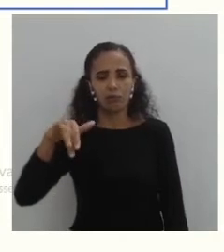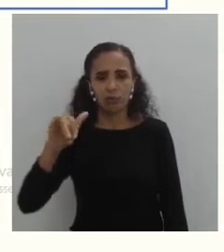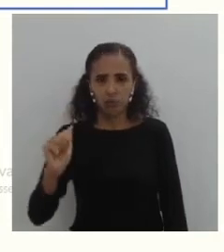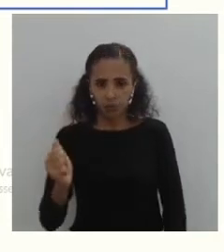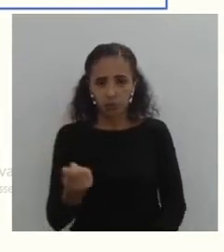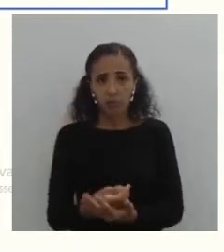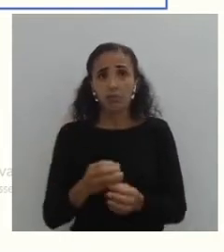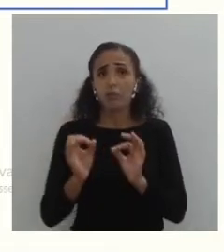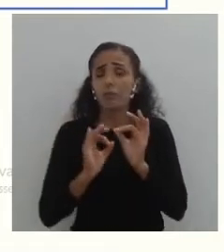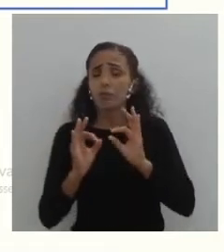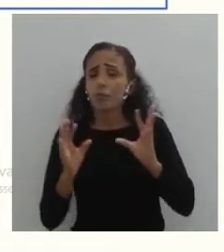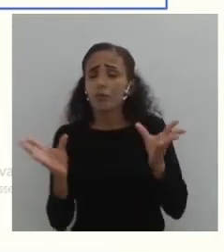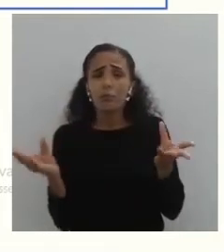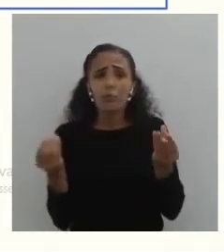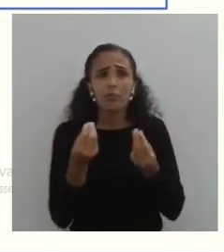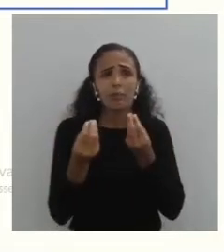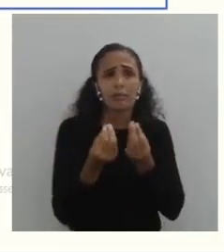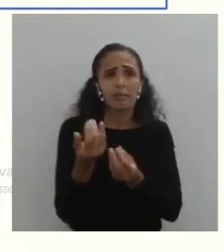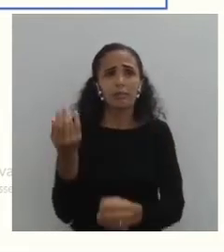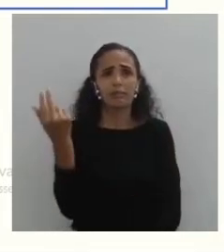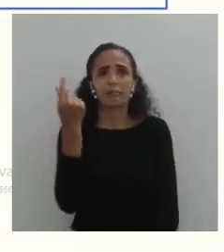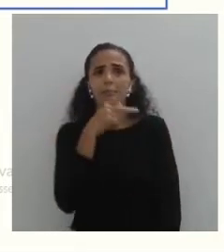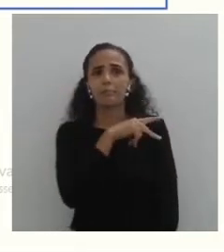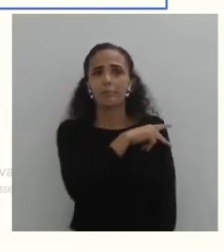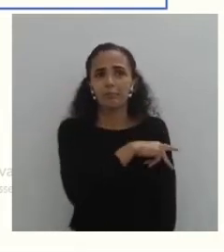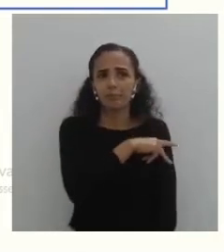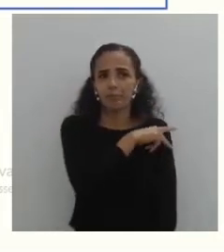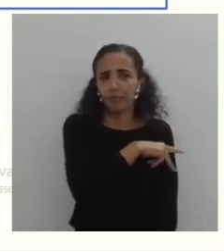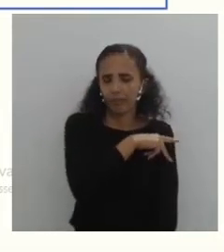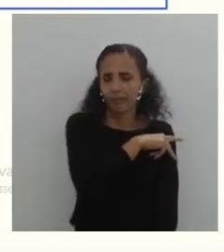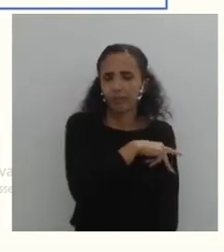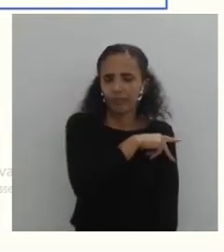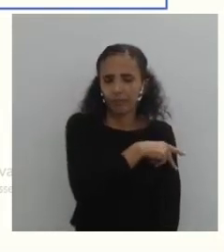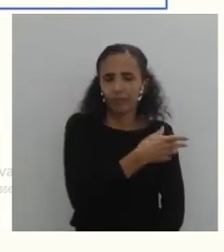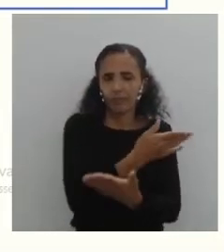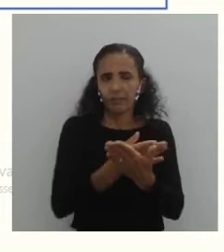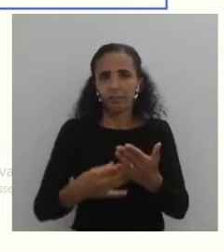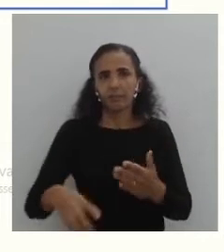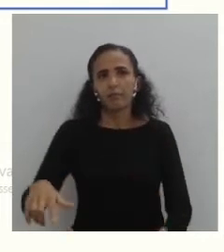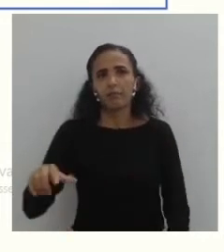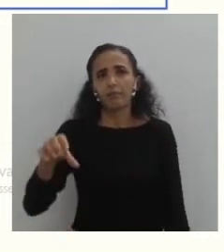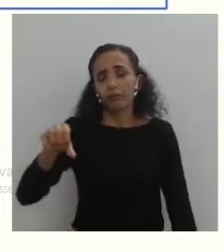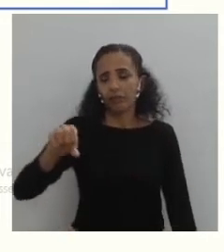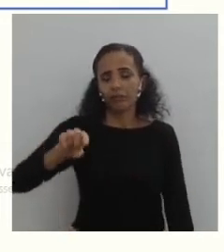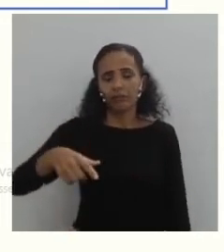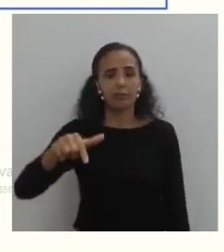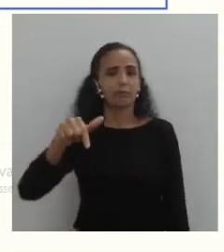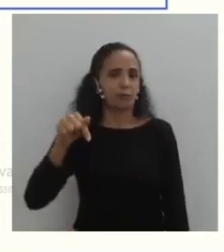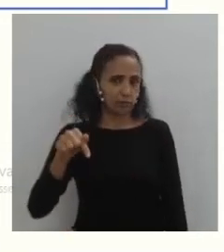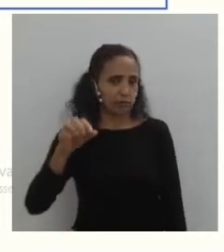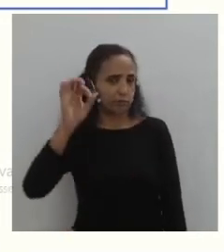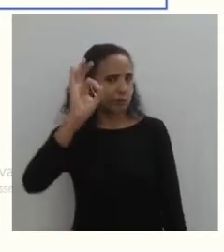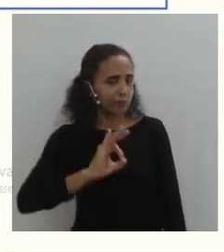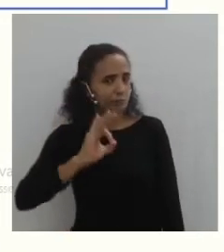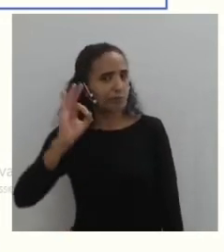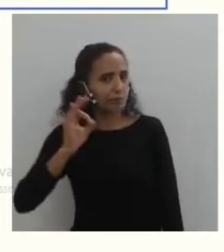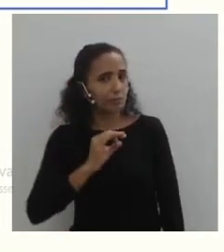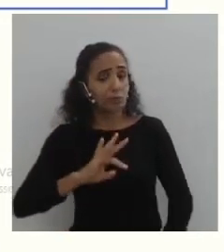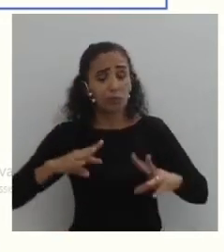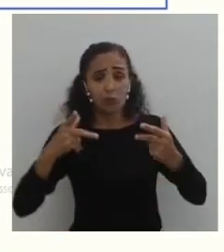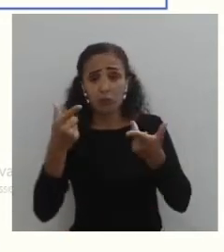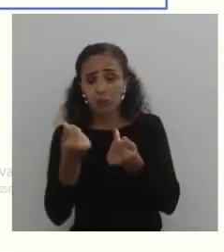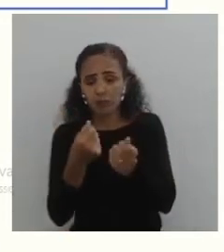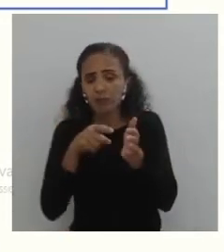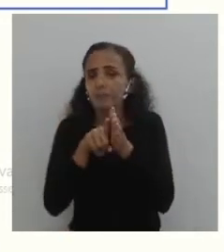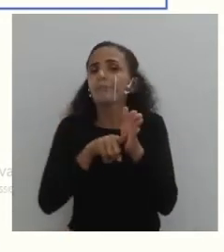33,8%. E a menor, no caso, no Piauí, 9,7%. Então, todos esses dados